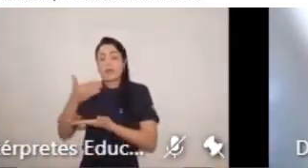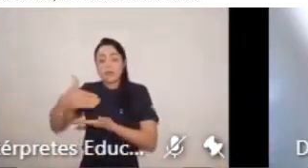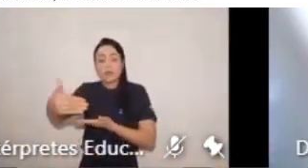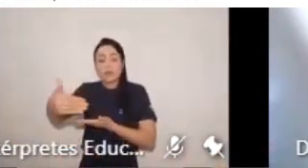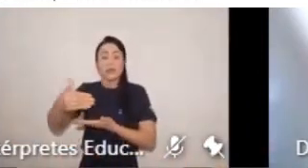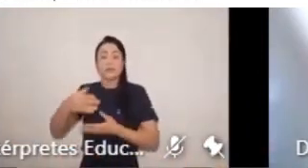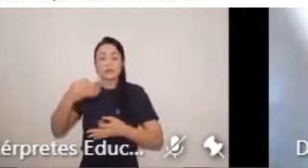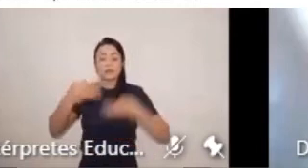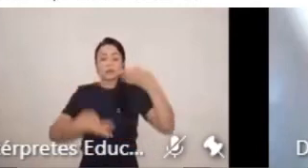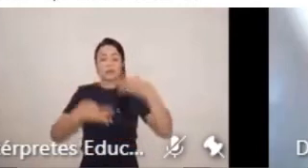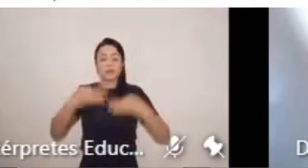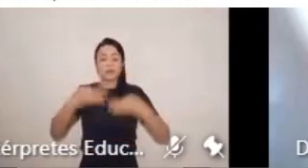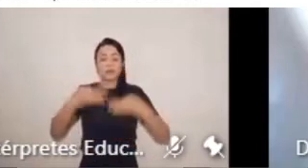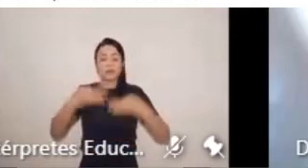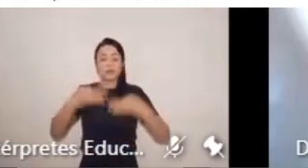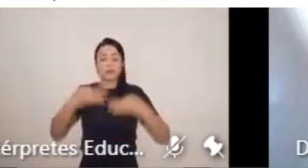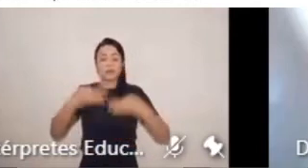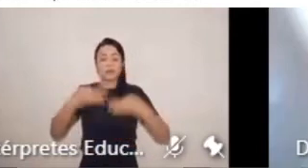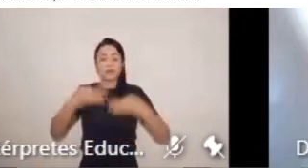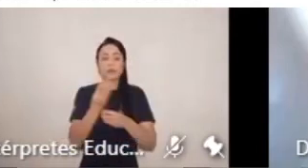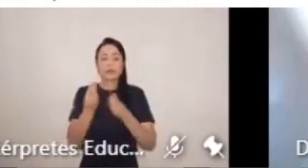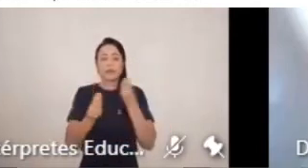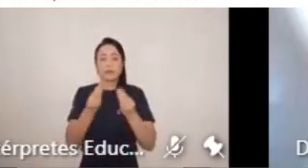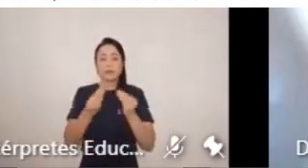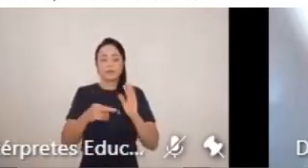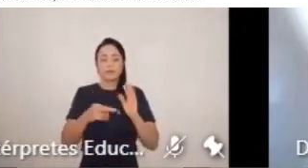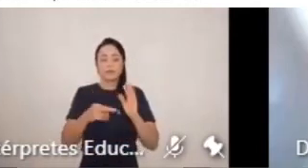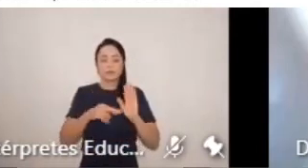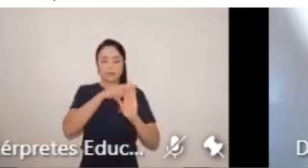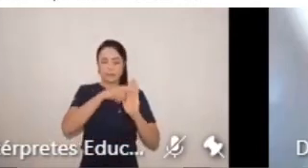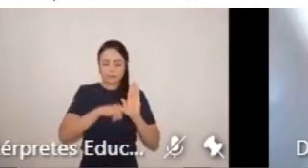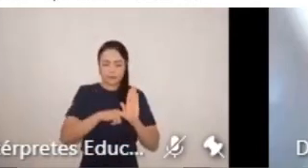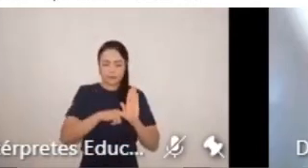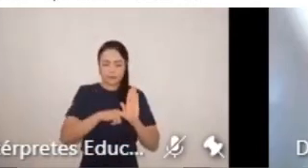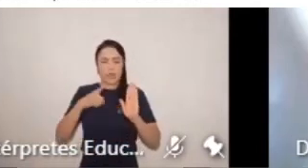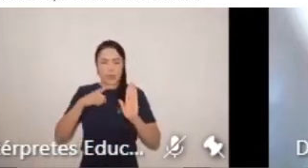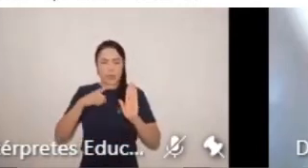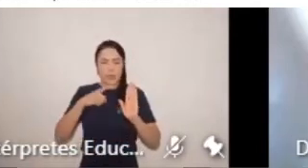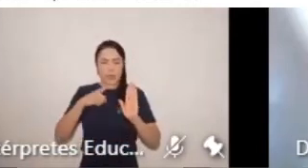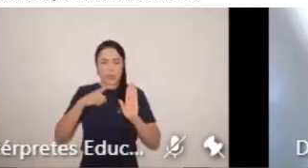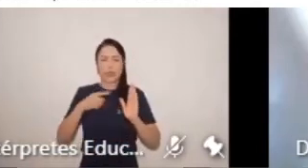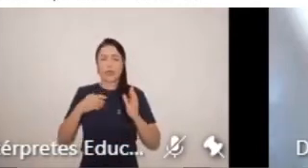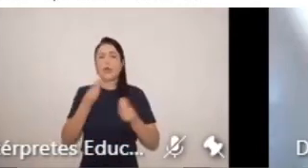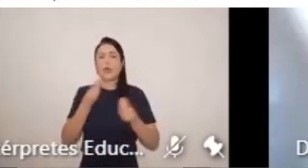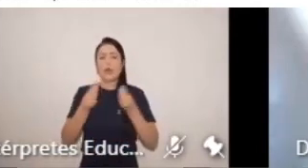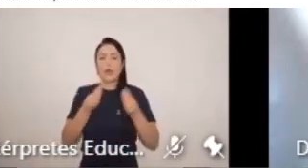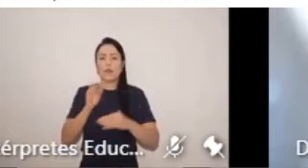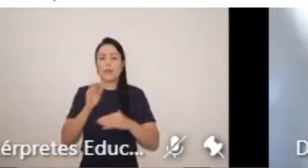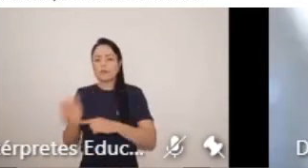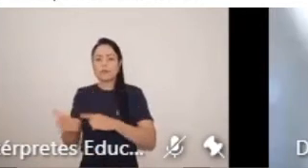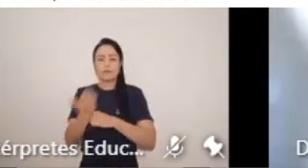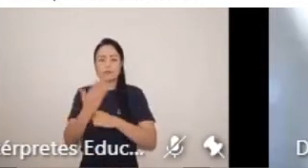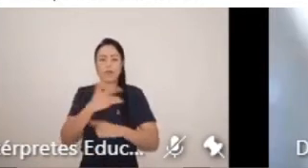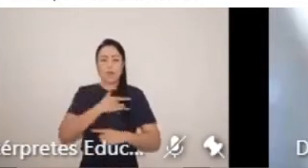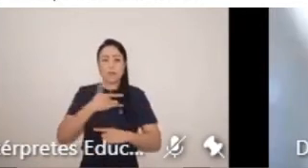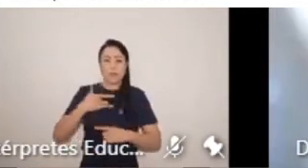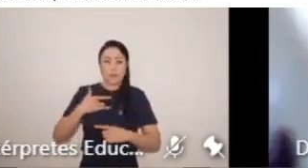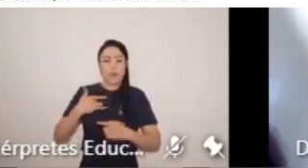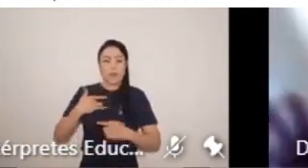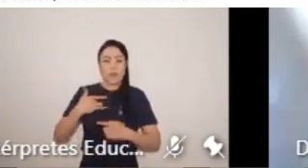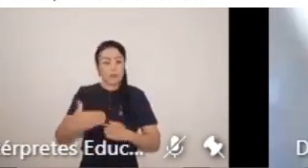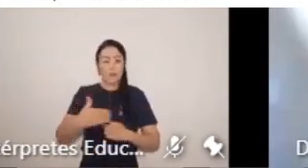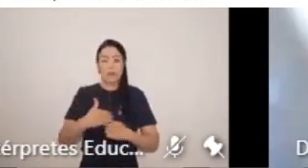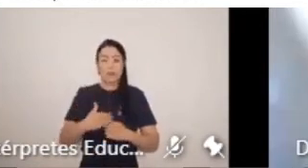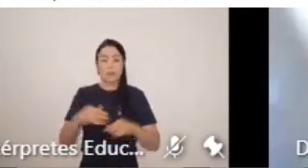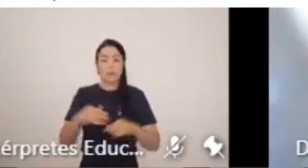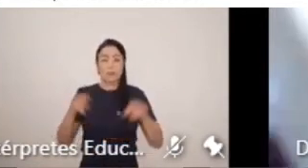exemplo, de regramento de como que a solidariedade na saúde ela vai se dar. Não é à toa que nós temos recentemente a edição do